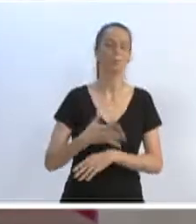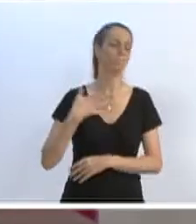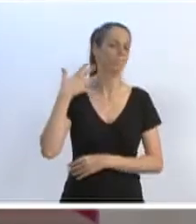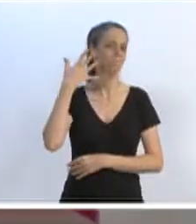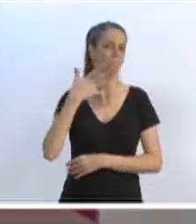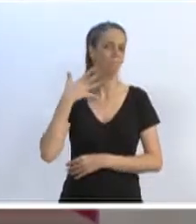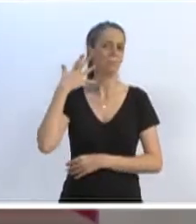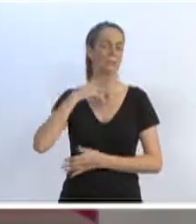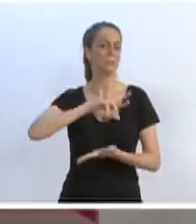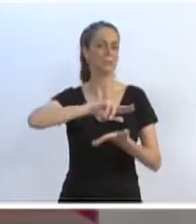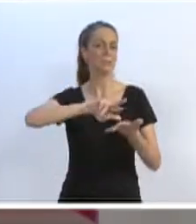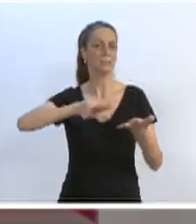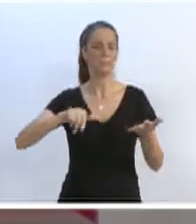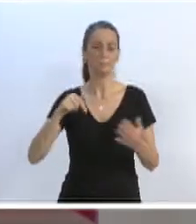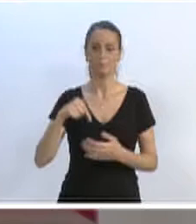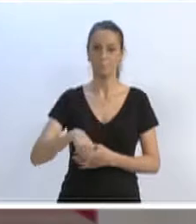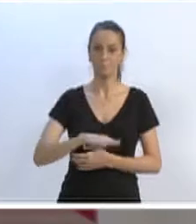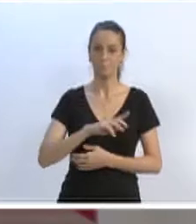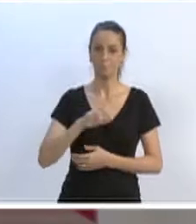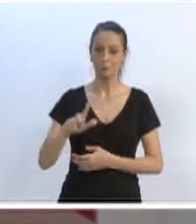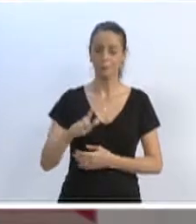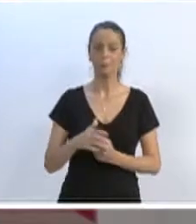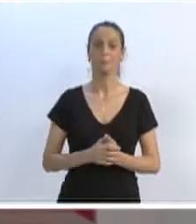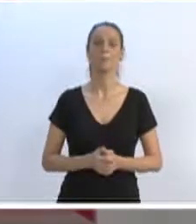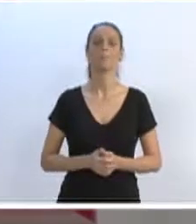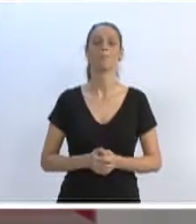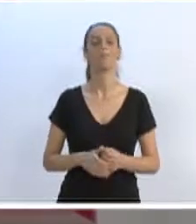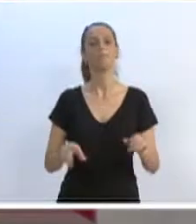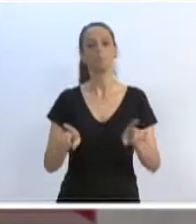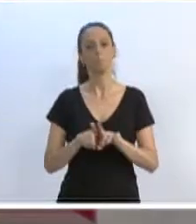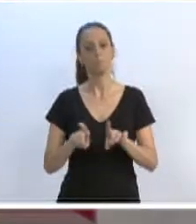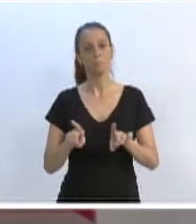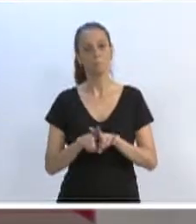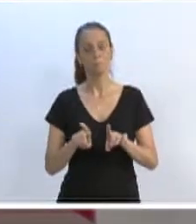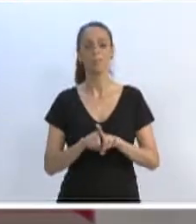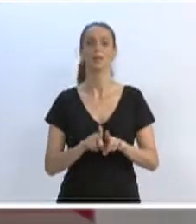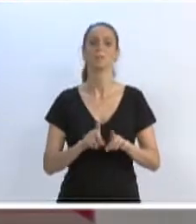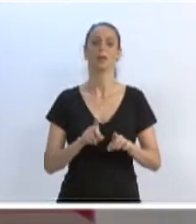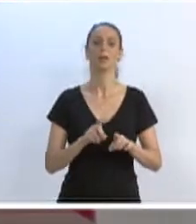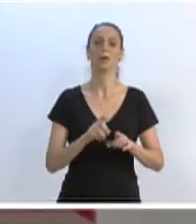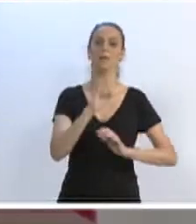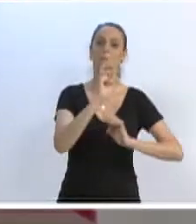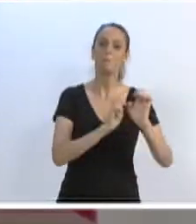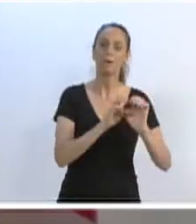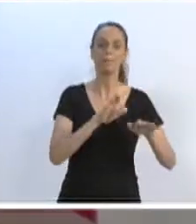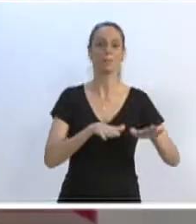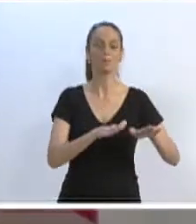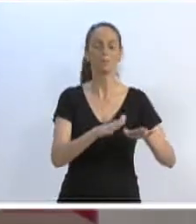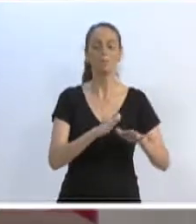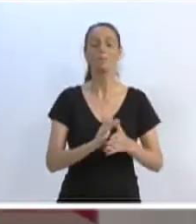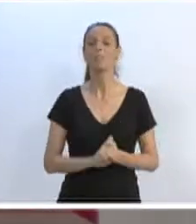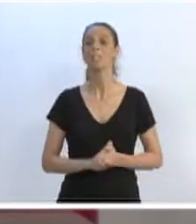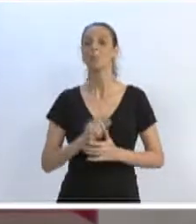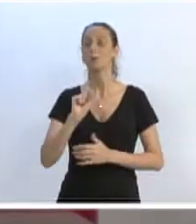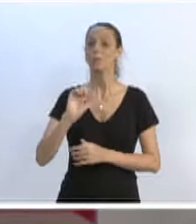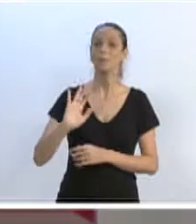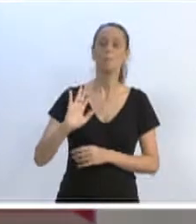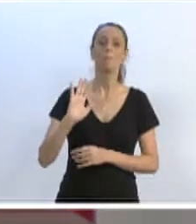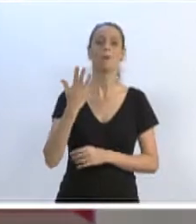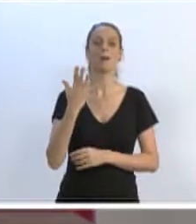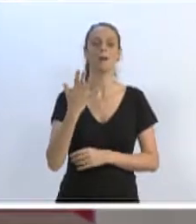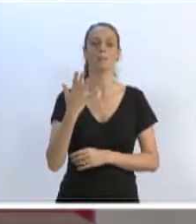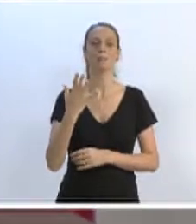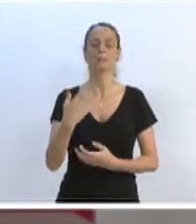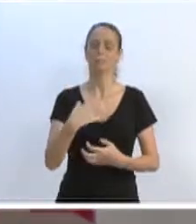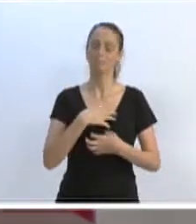palestras em Blumenau, inclusive em facções e em empresas do município de Blumenau, e o que mais me deixa triste é